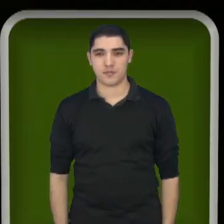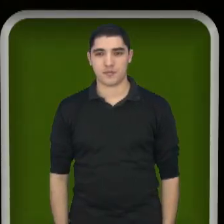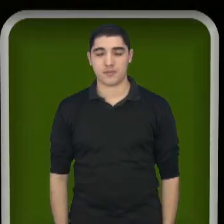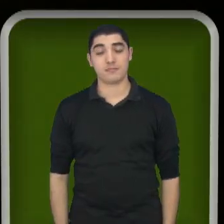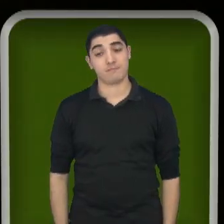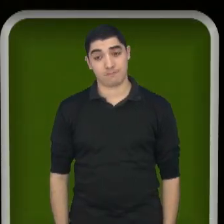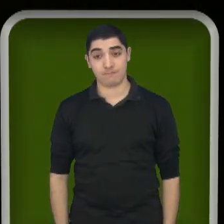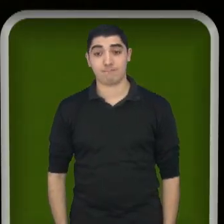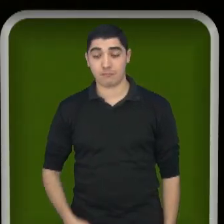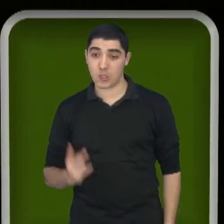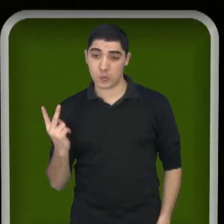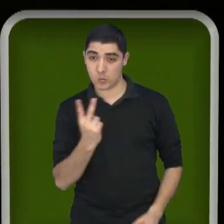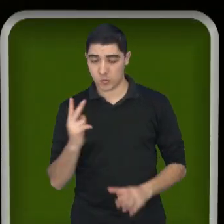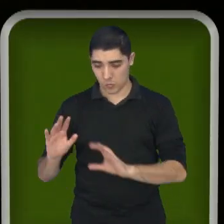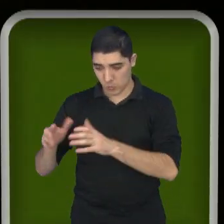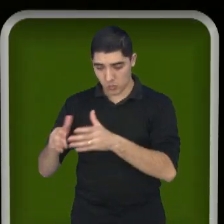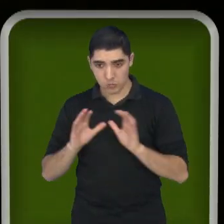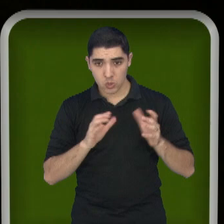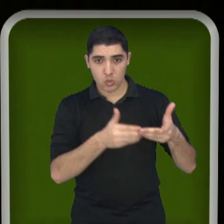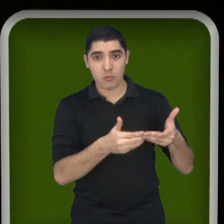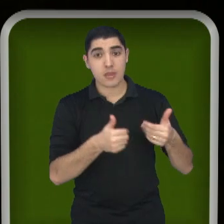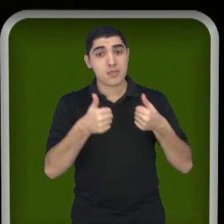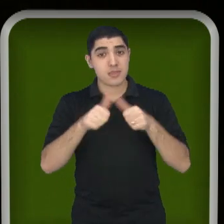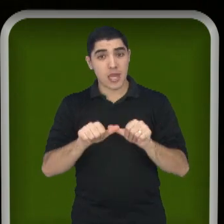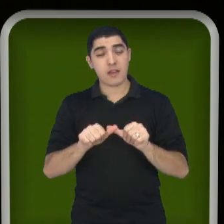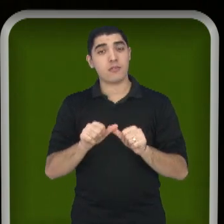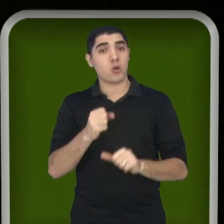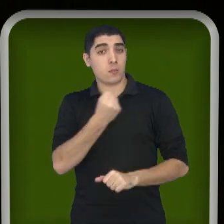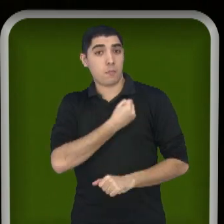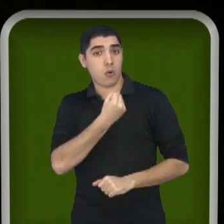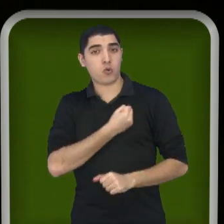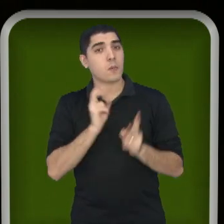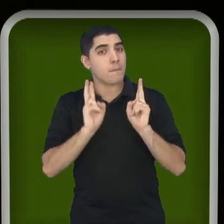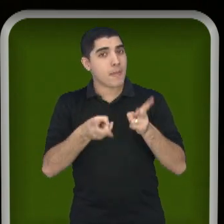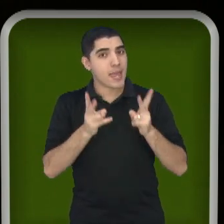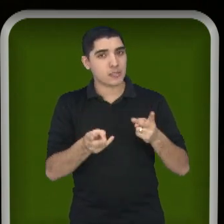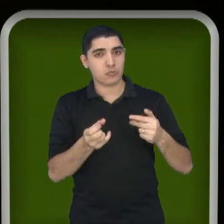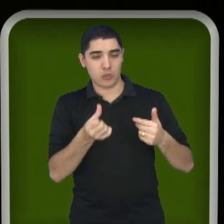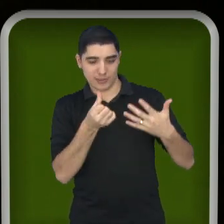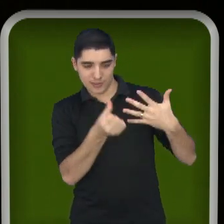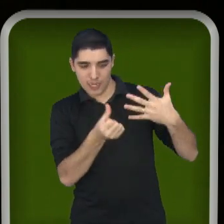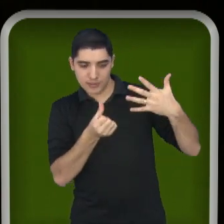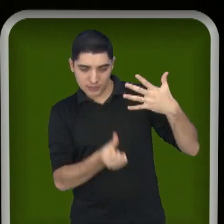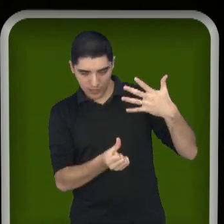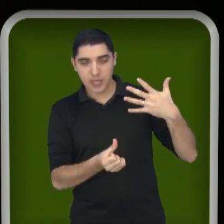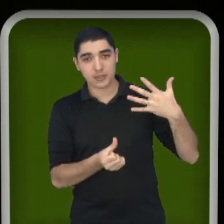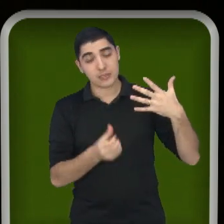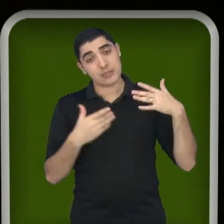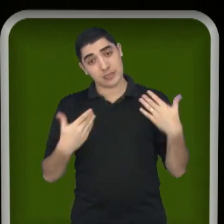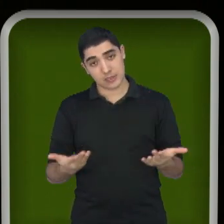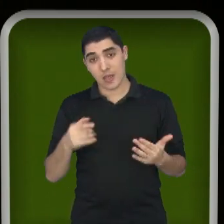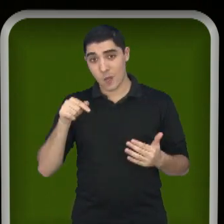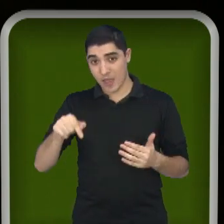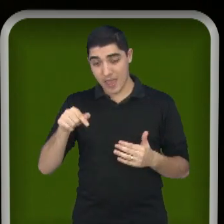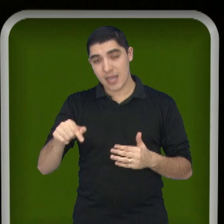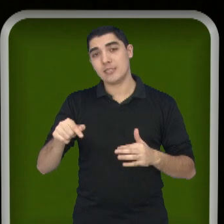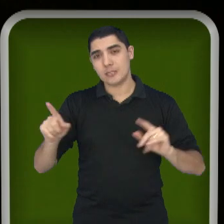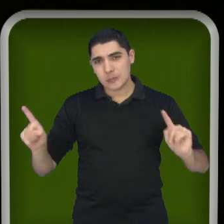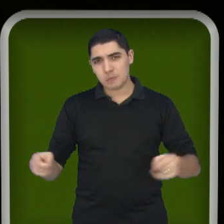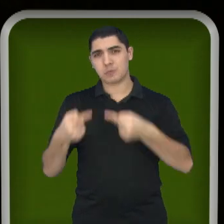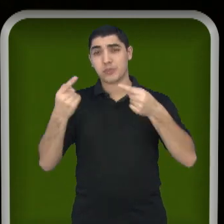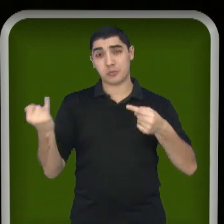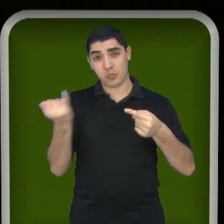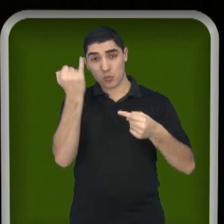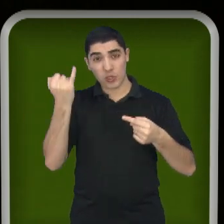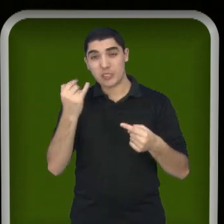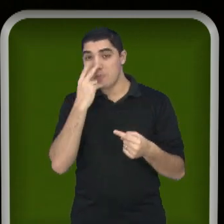Os times chegaram para este jogo empatados na tabela, cada um com 6 pontos. Por isso, o Clássico do Vale foi considerado